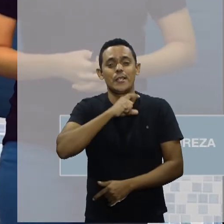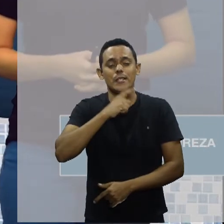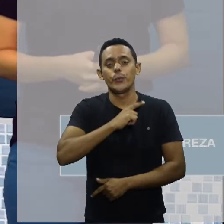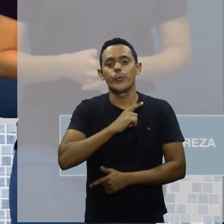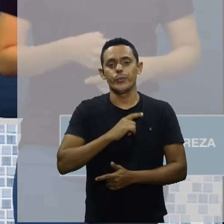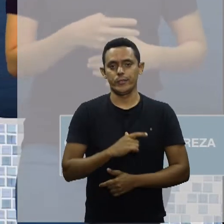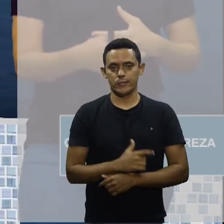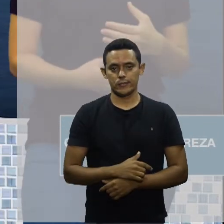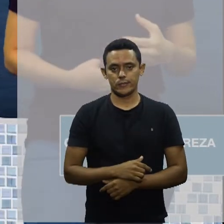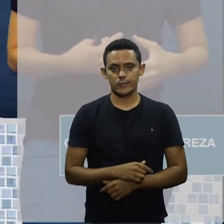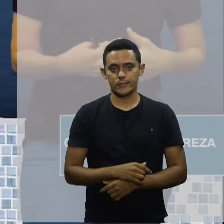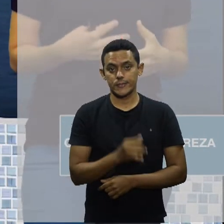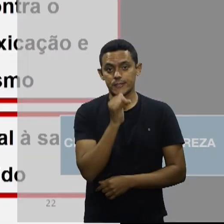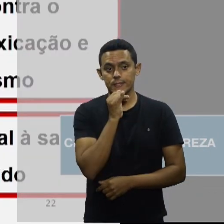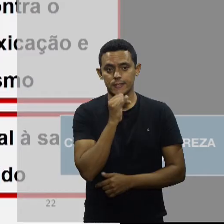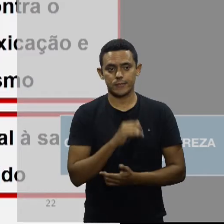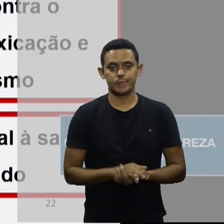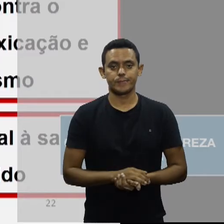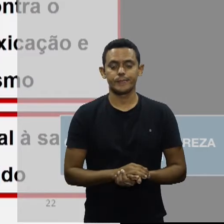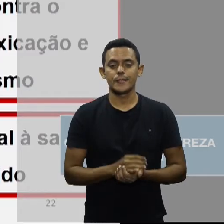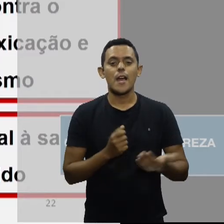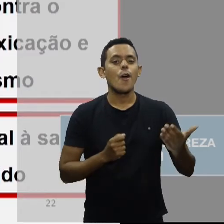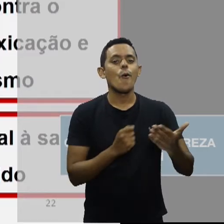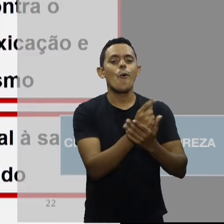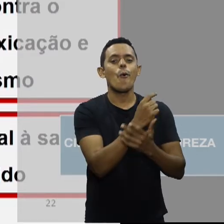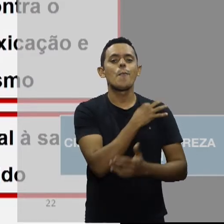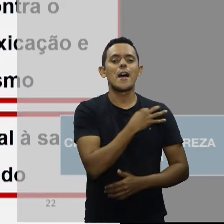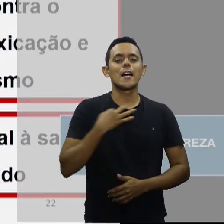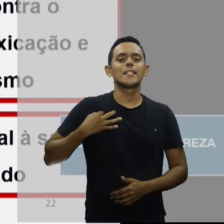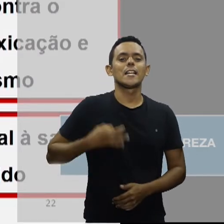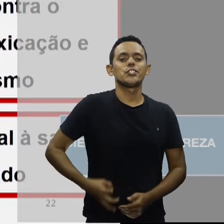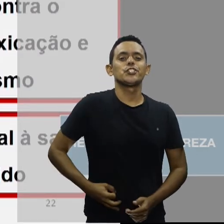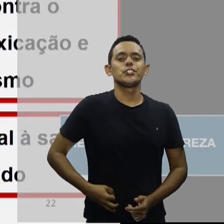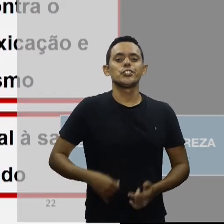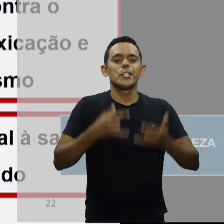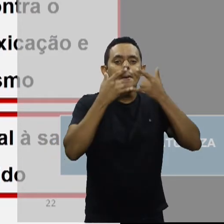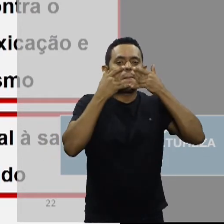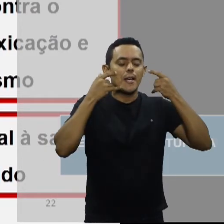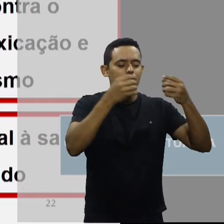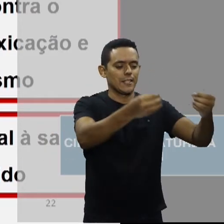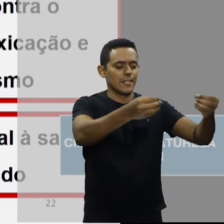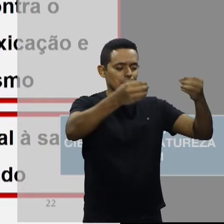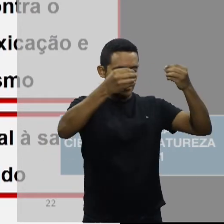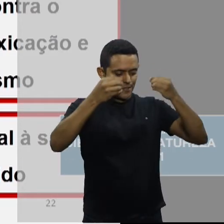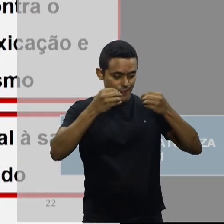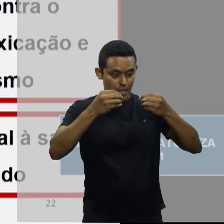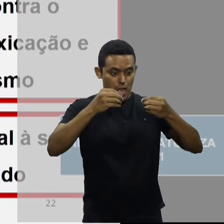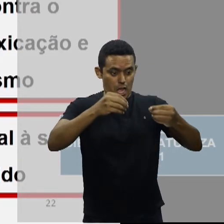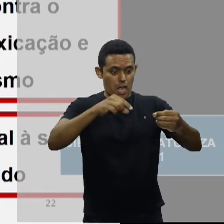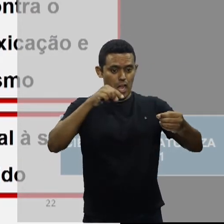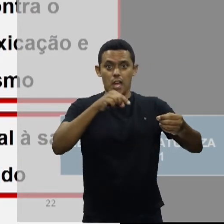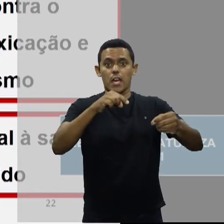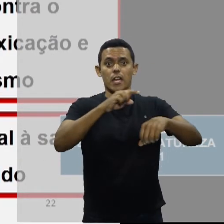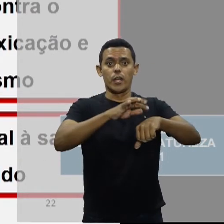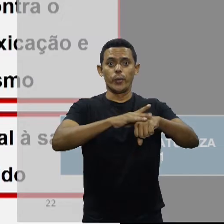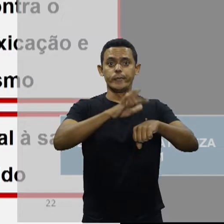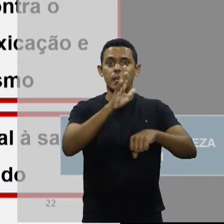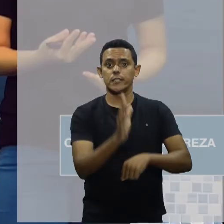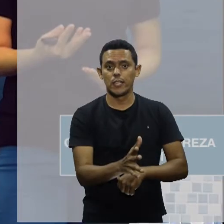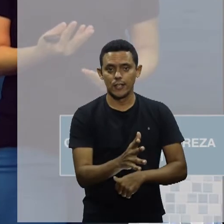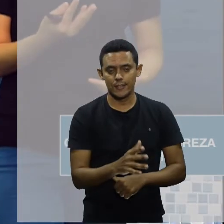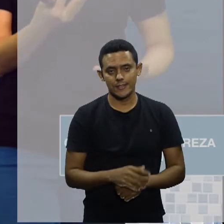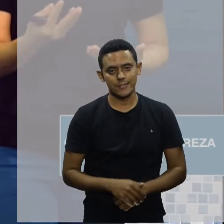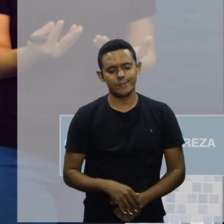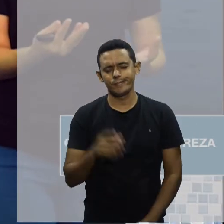apareceram por aí são máscaras implantadas da China são distribuídas contaminadas com o novo coronavírus, tá bom? Isso aí não é verdade e tudo